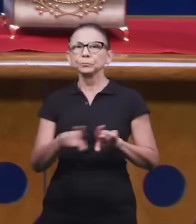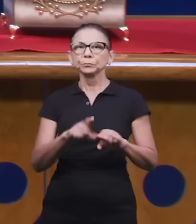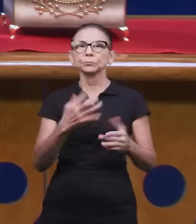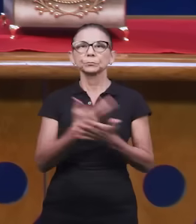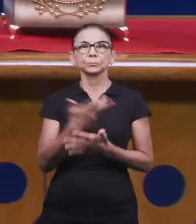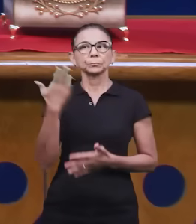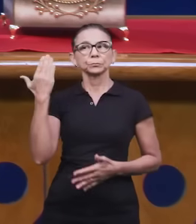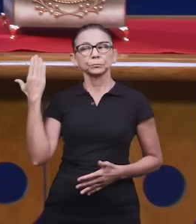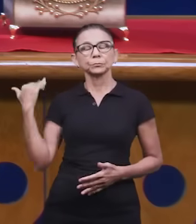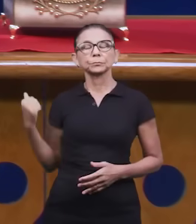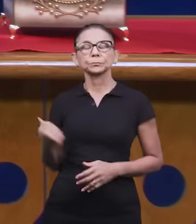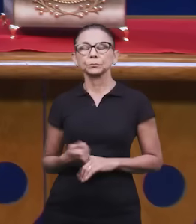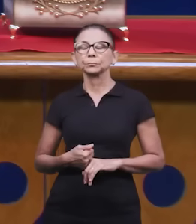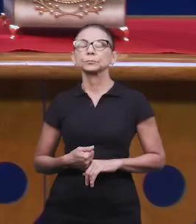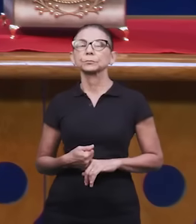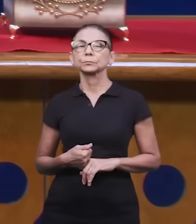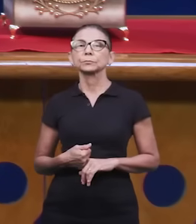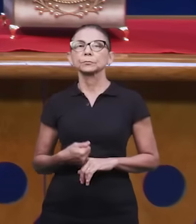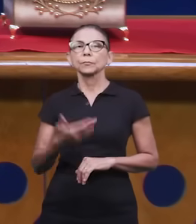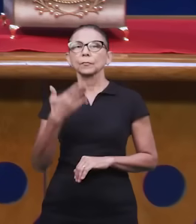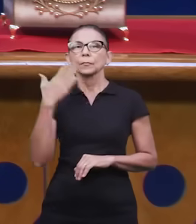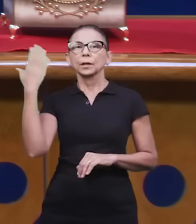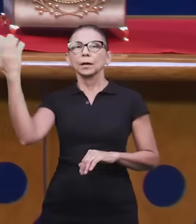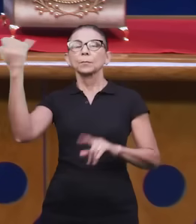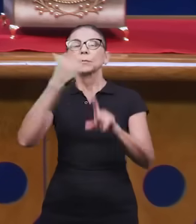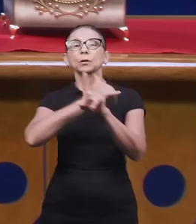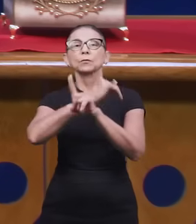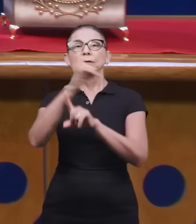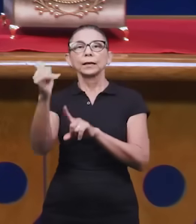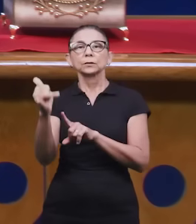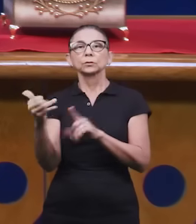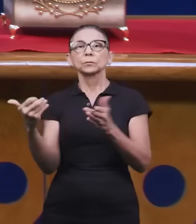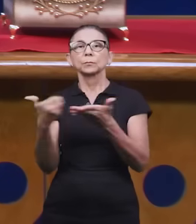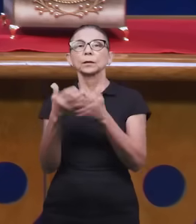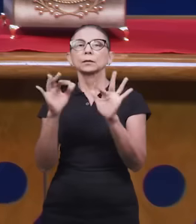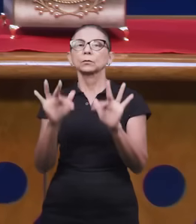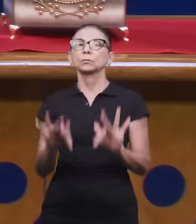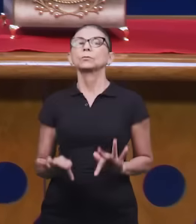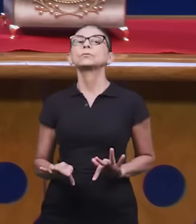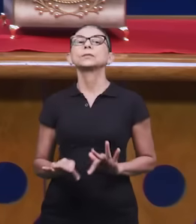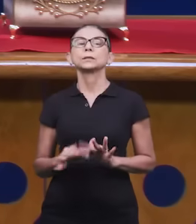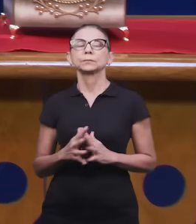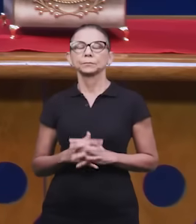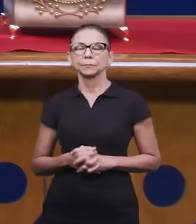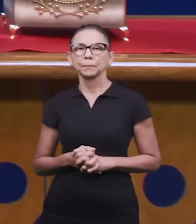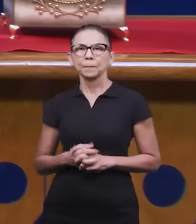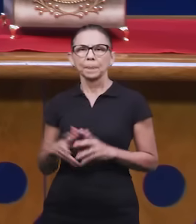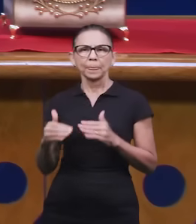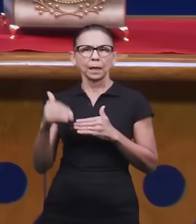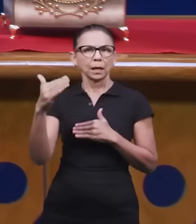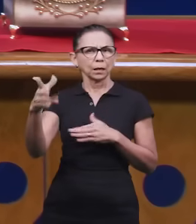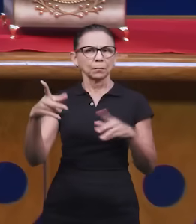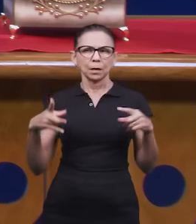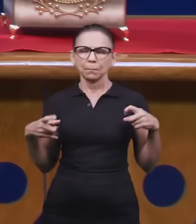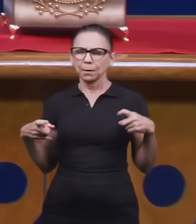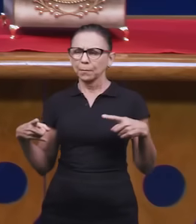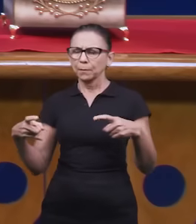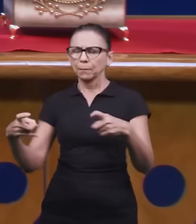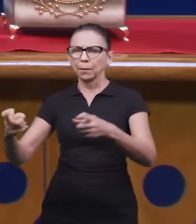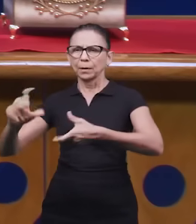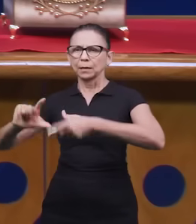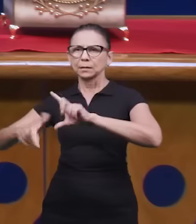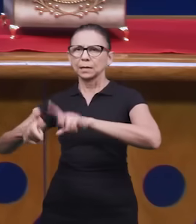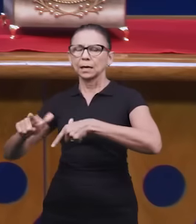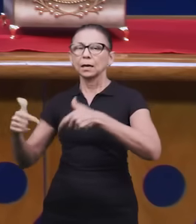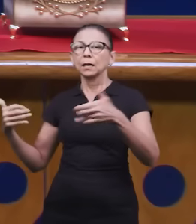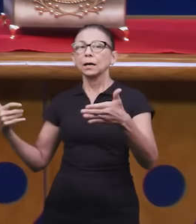no passado e é profético para os dias do fim. O anticristo então vai fazer a mesma coisa. Daqui por diante, guerra